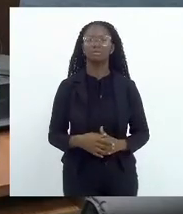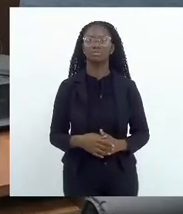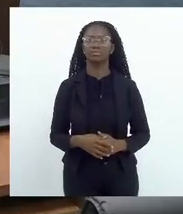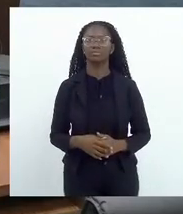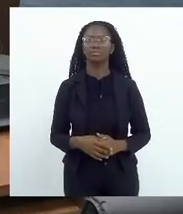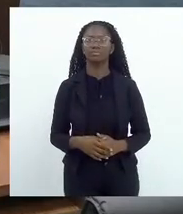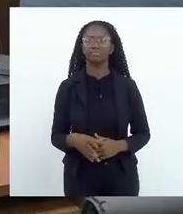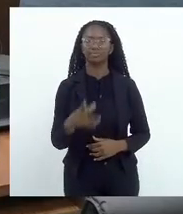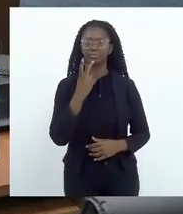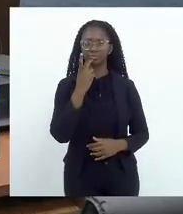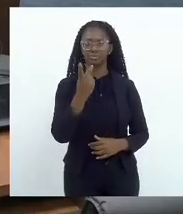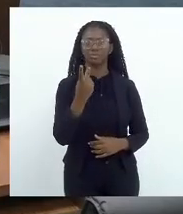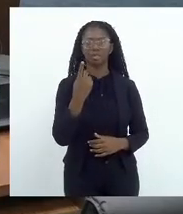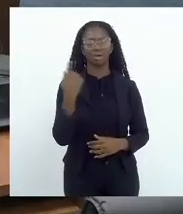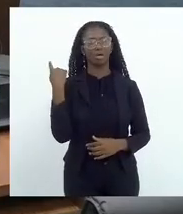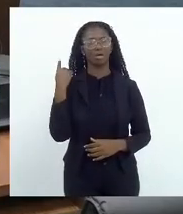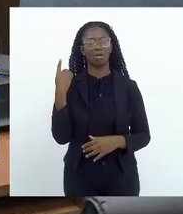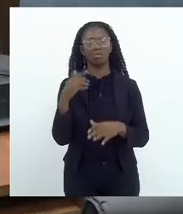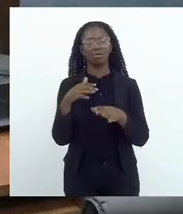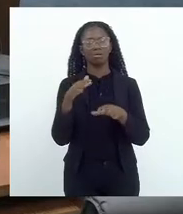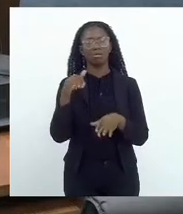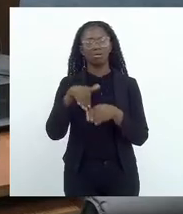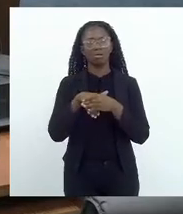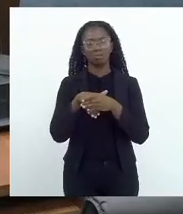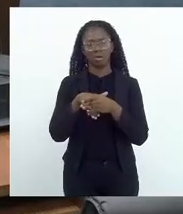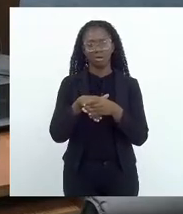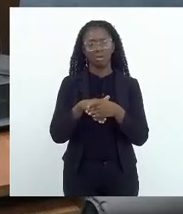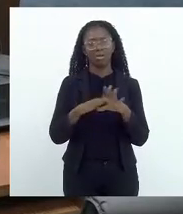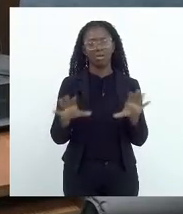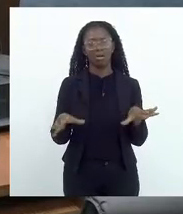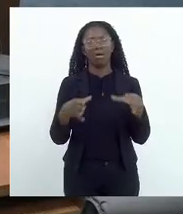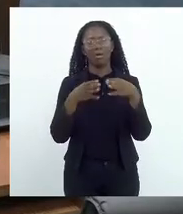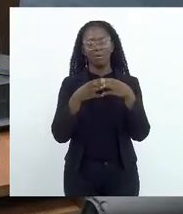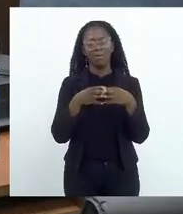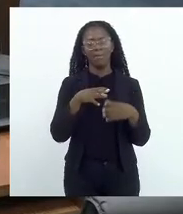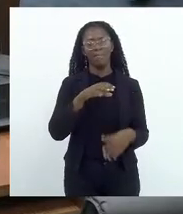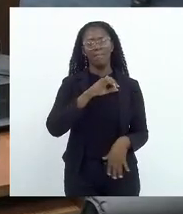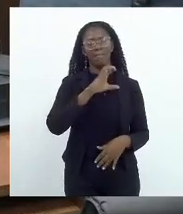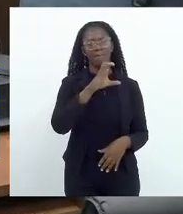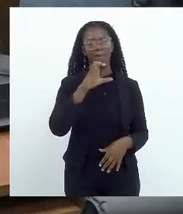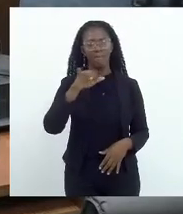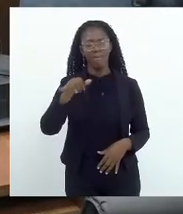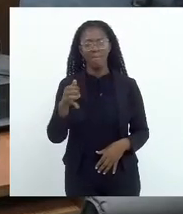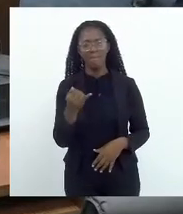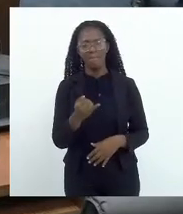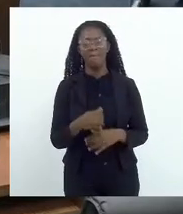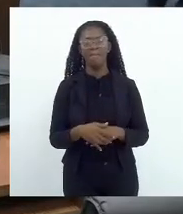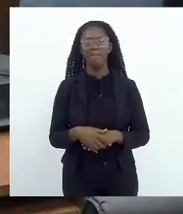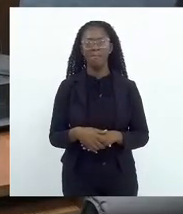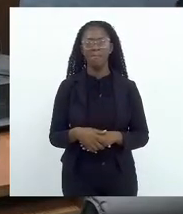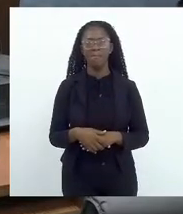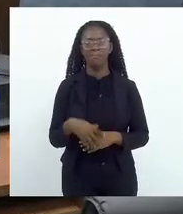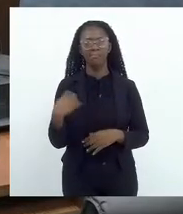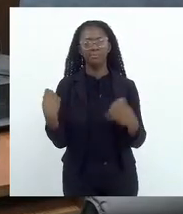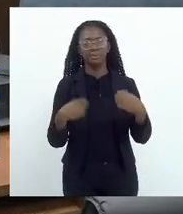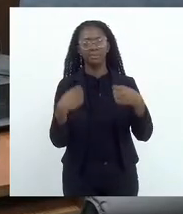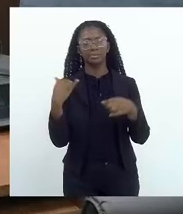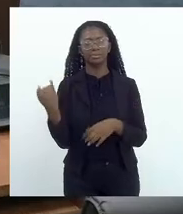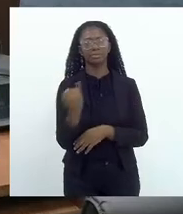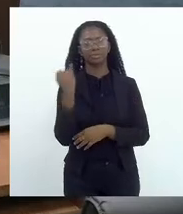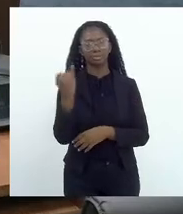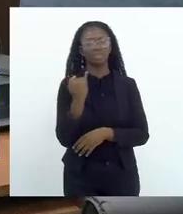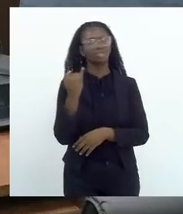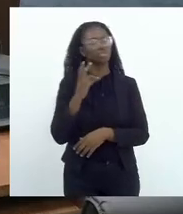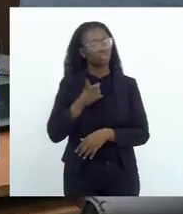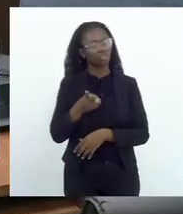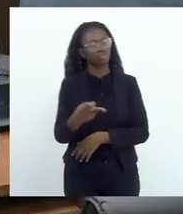meu pronunciamento no voto na Comissão de Constituição e Justiça, é importante que avancemos no processo